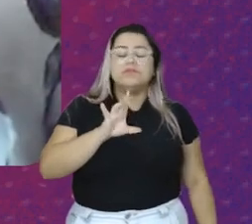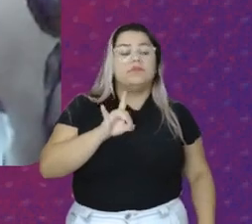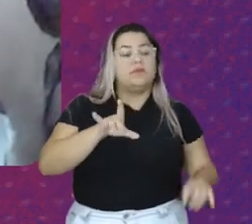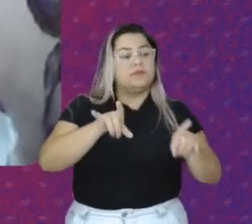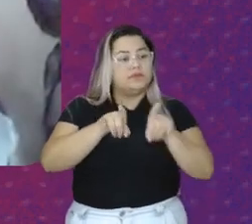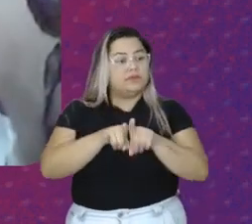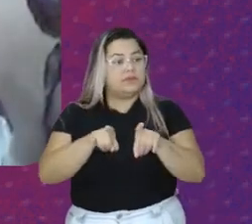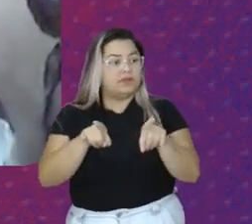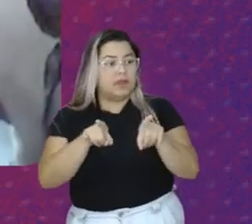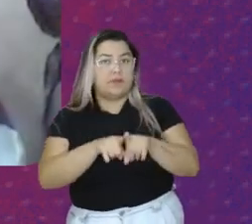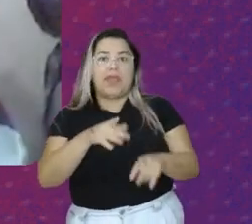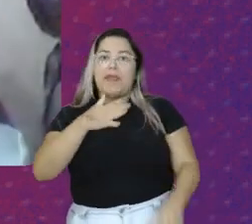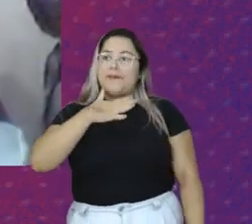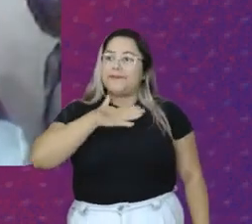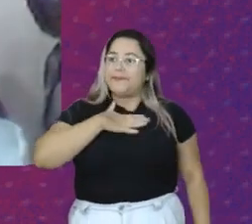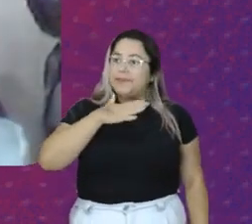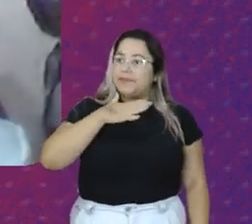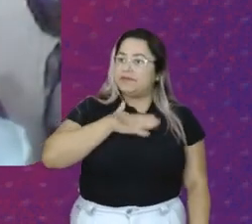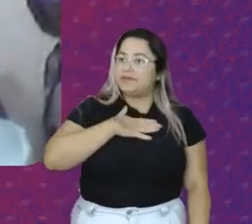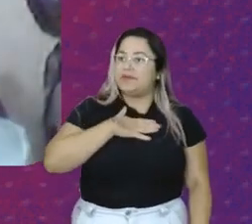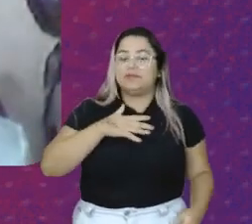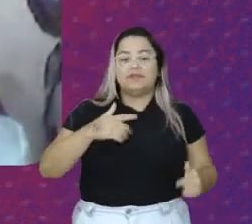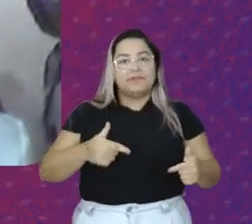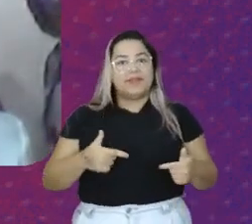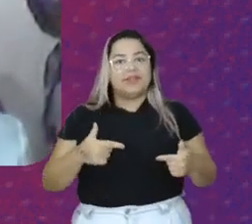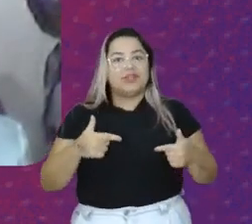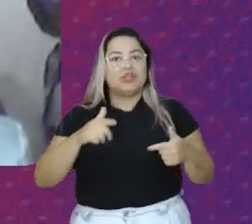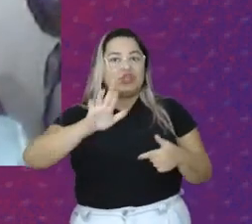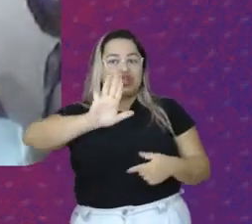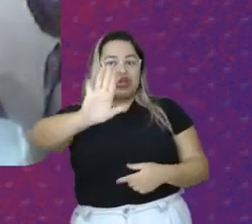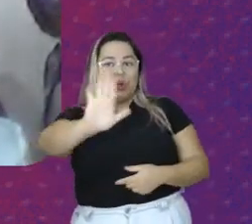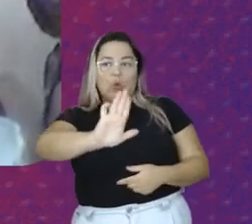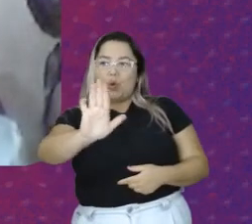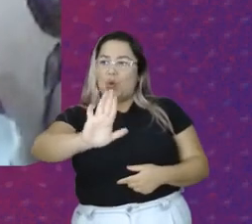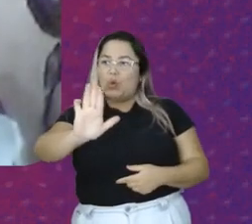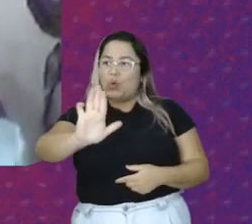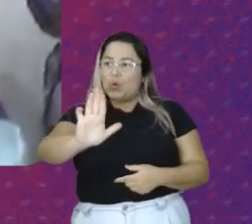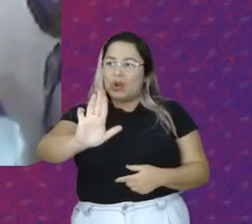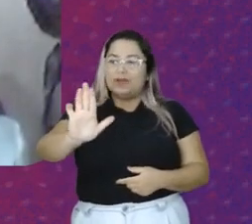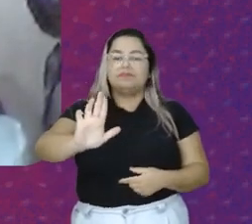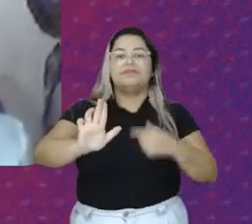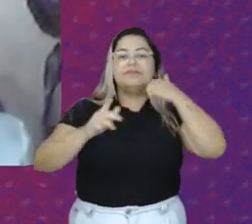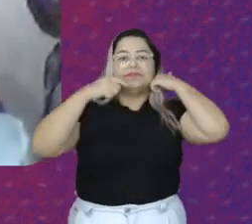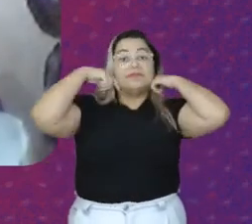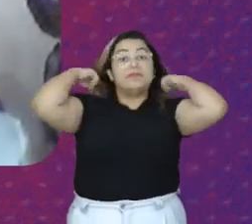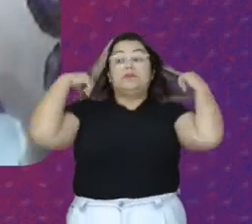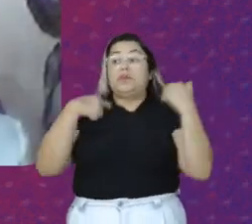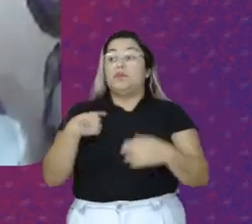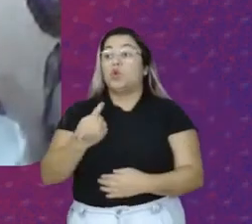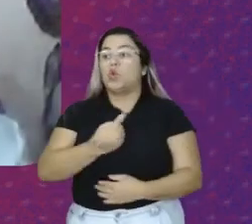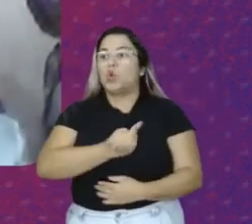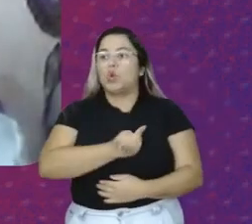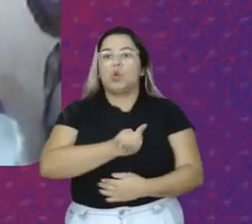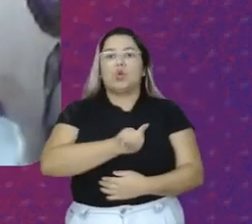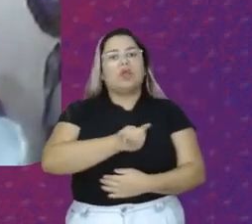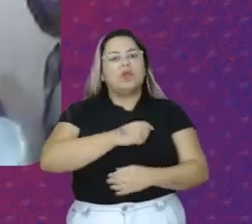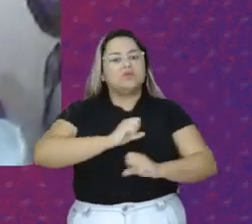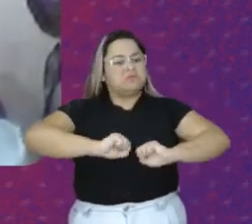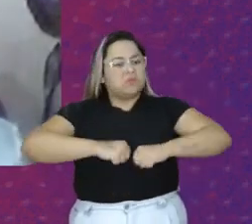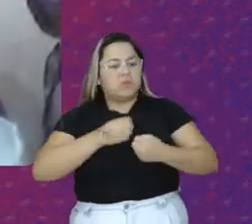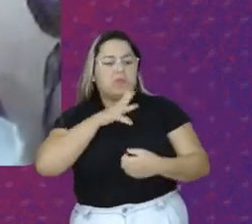a campanha minha e a campanha de Lula. E isso trouxe para nós um gás muito